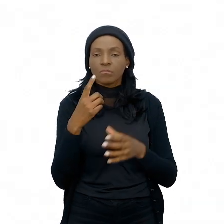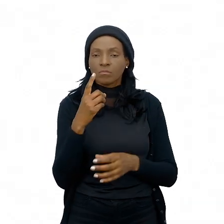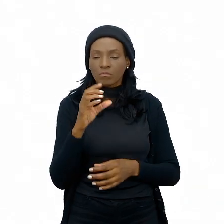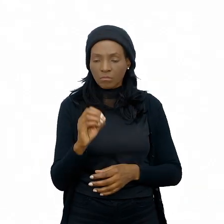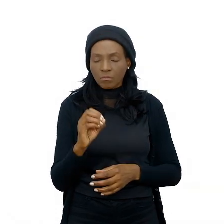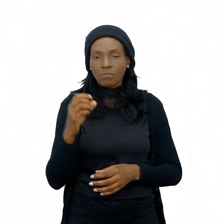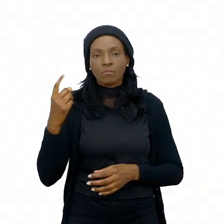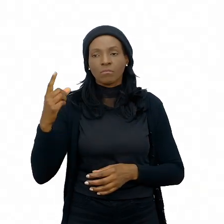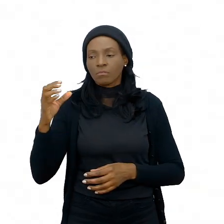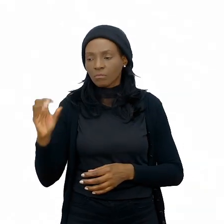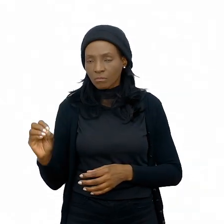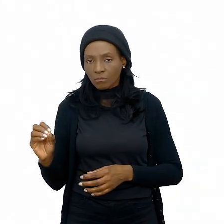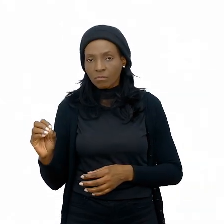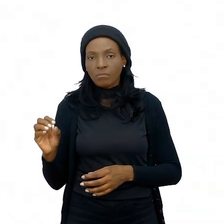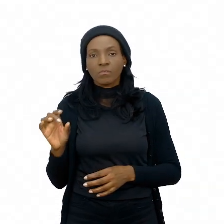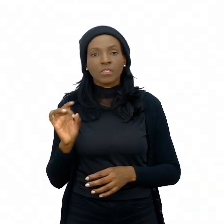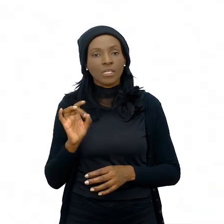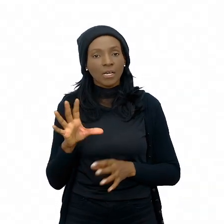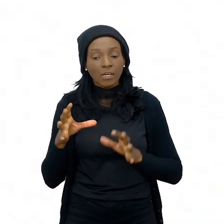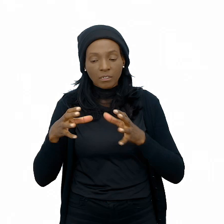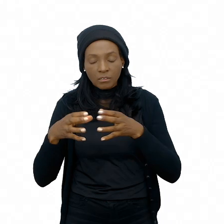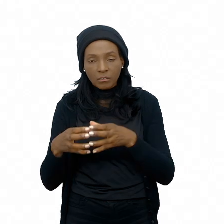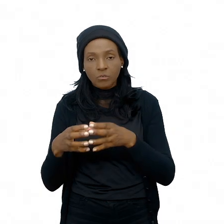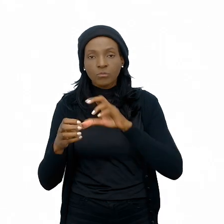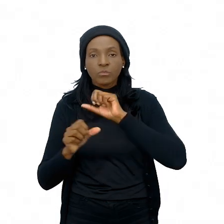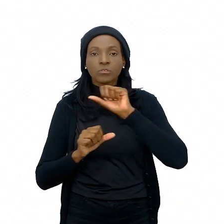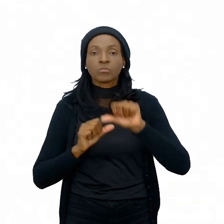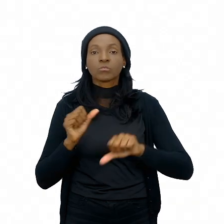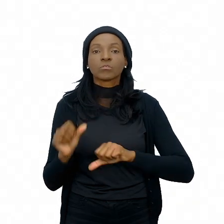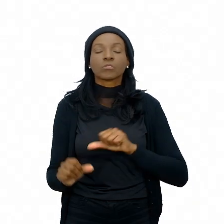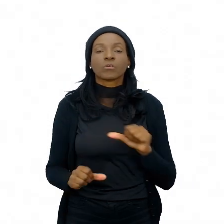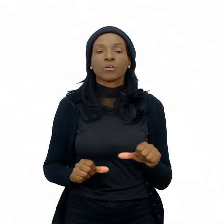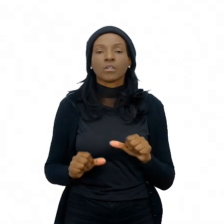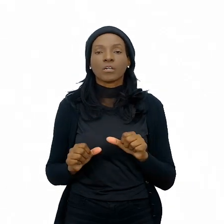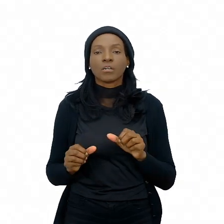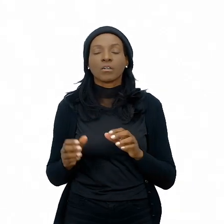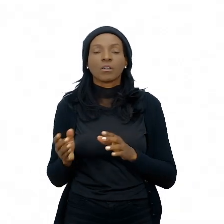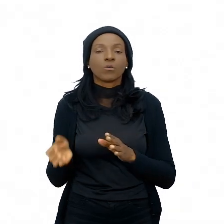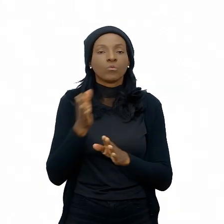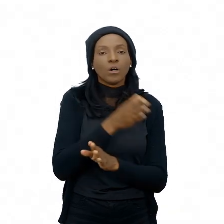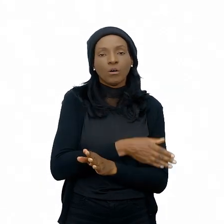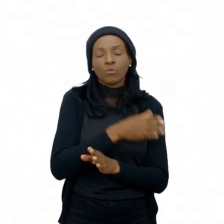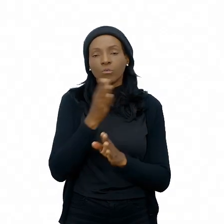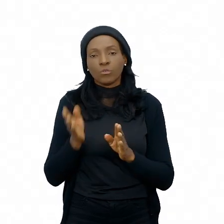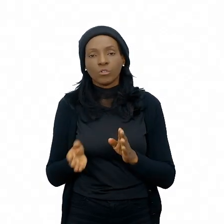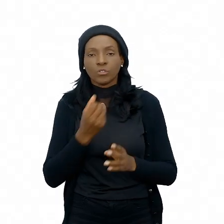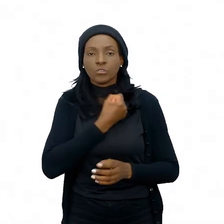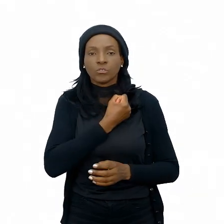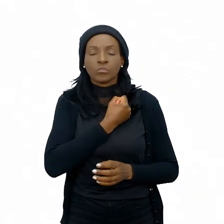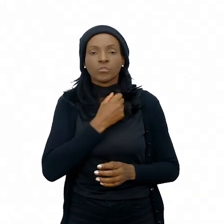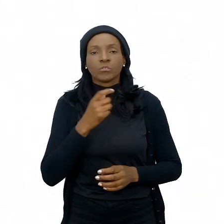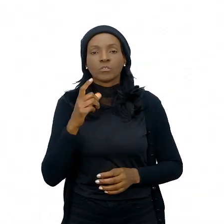10 e a cada agrupamento muda-se a ordem do número. Eu tenho